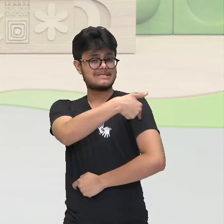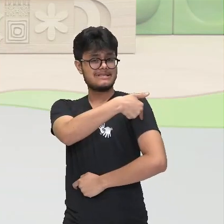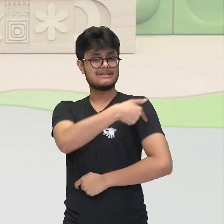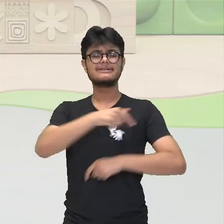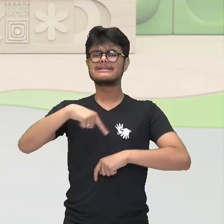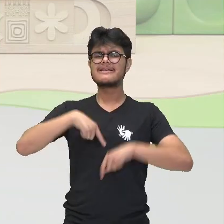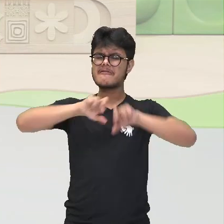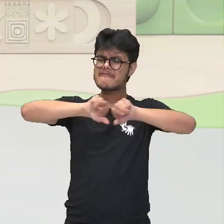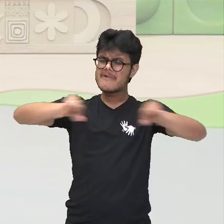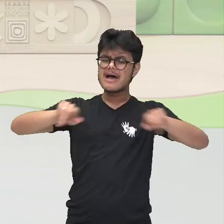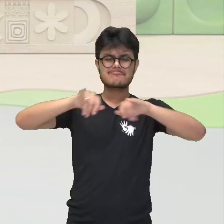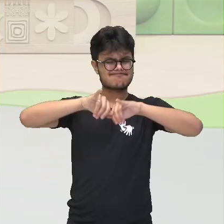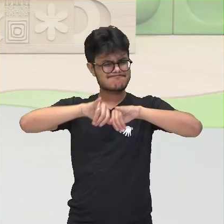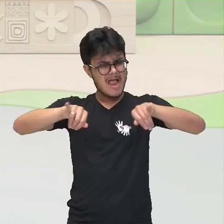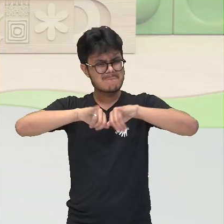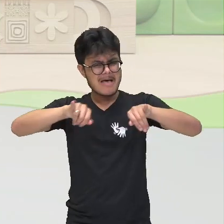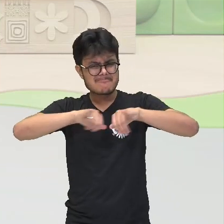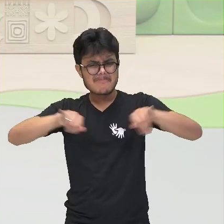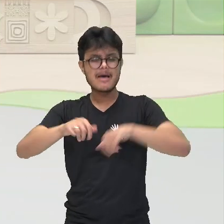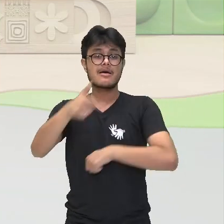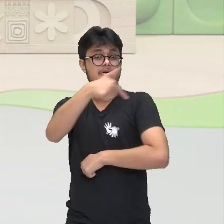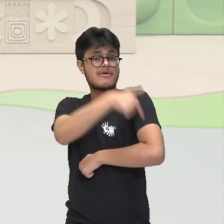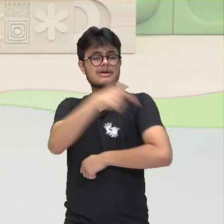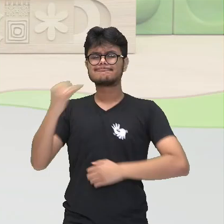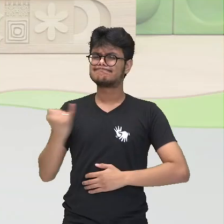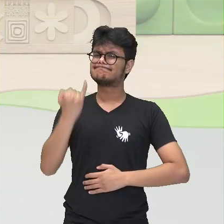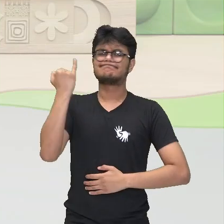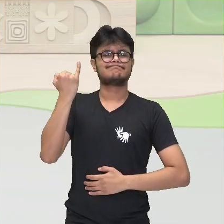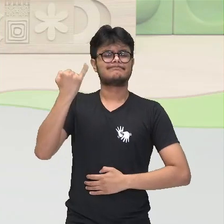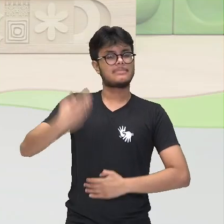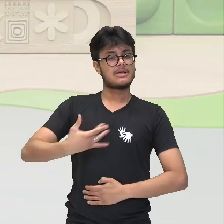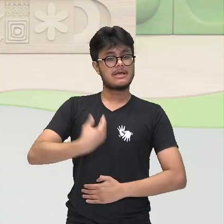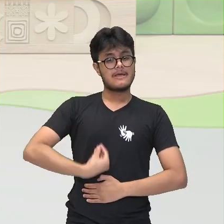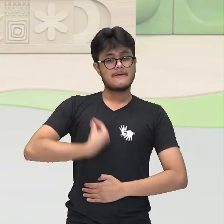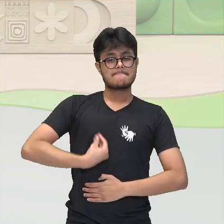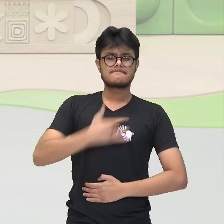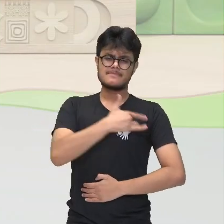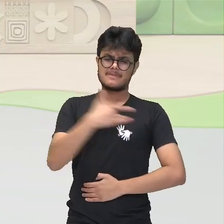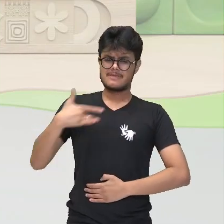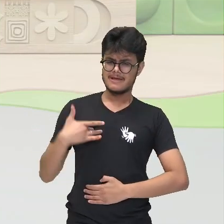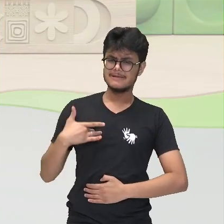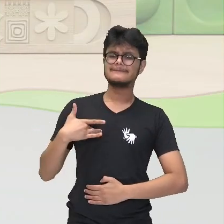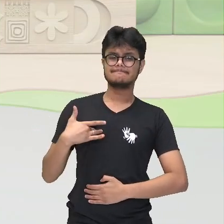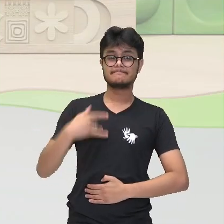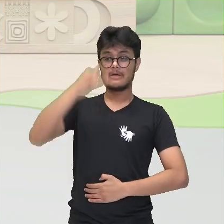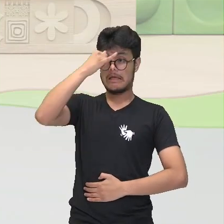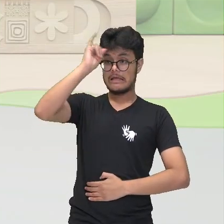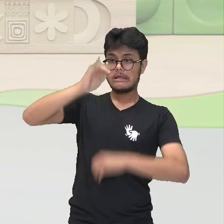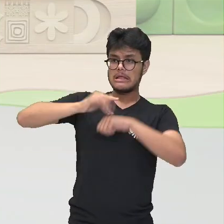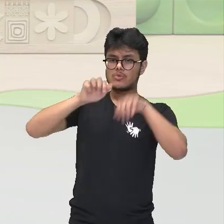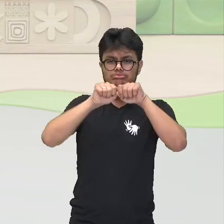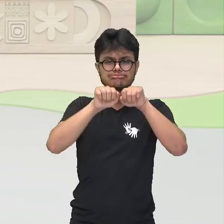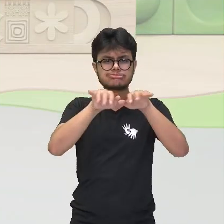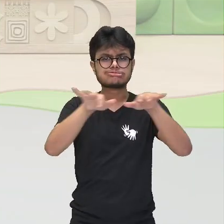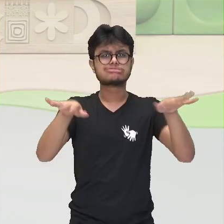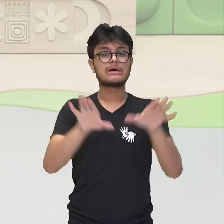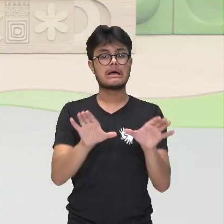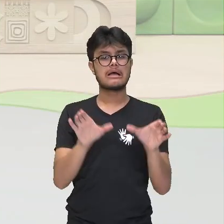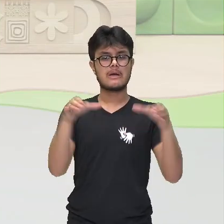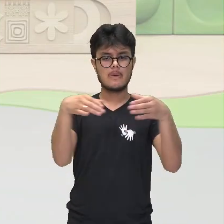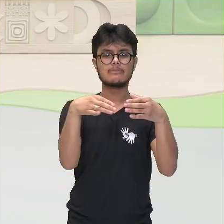várias campanhas de vacinação que é importante ali para evitar disseminações de doenças